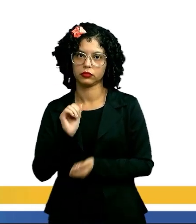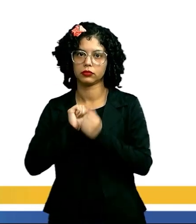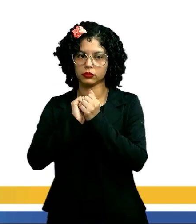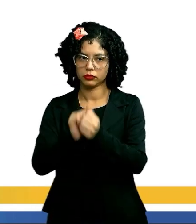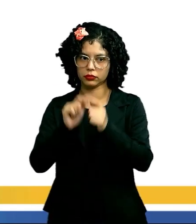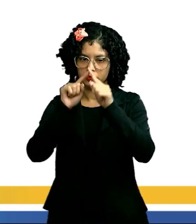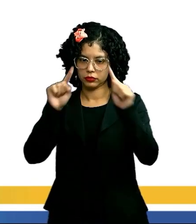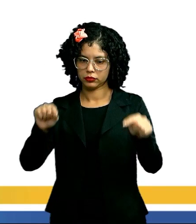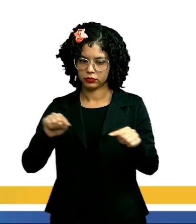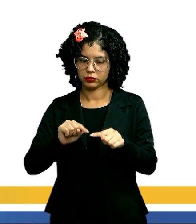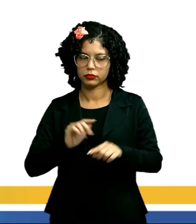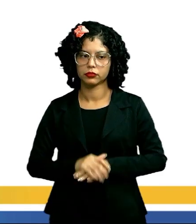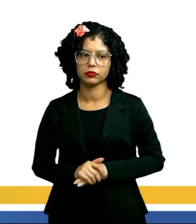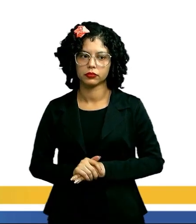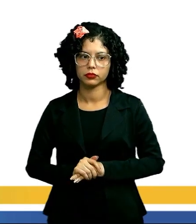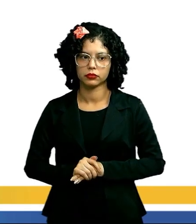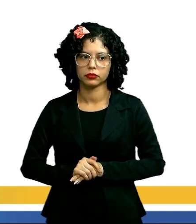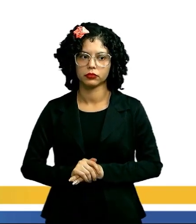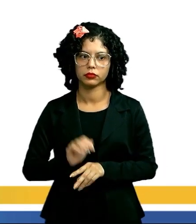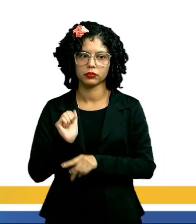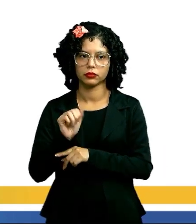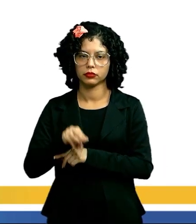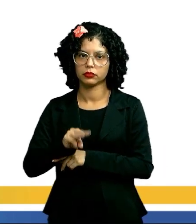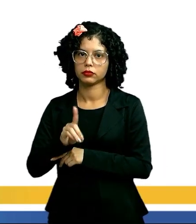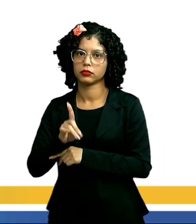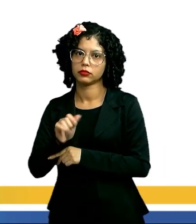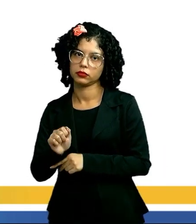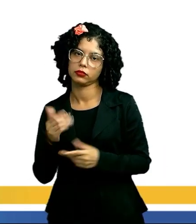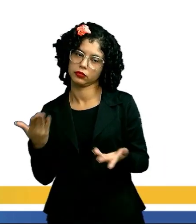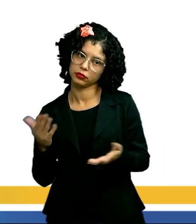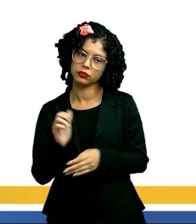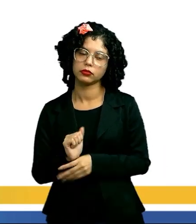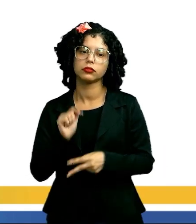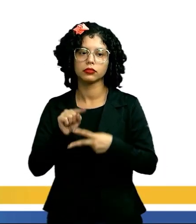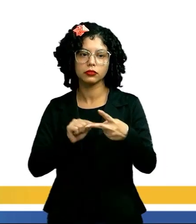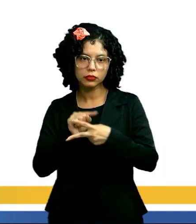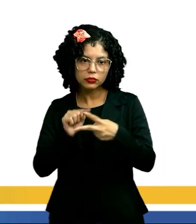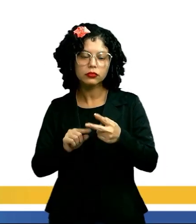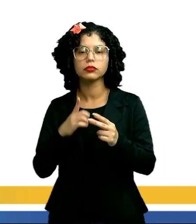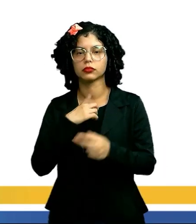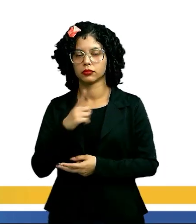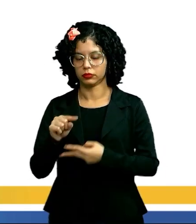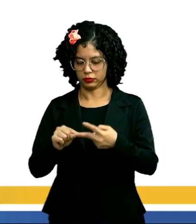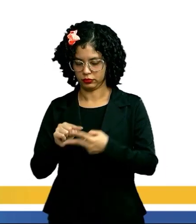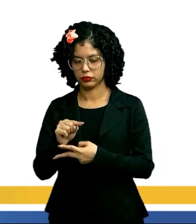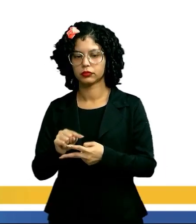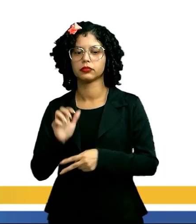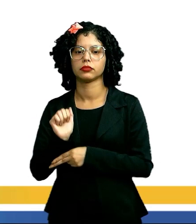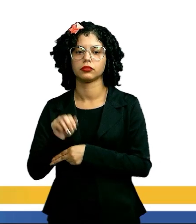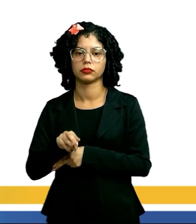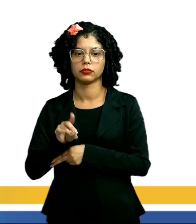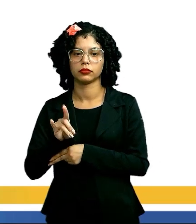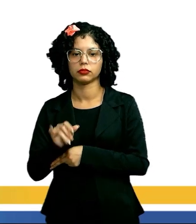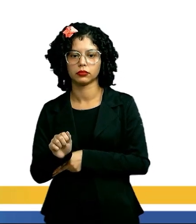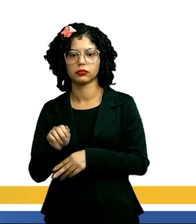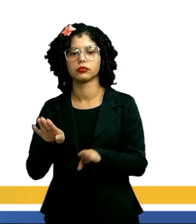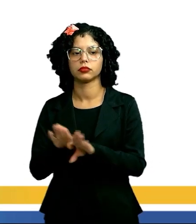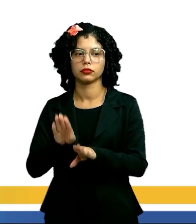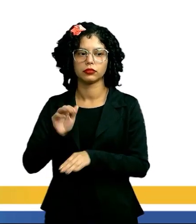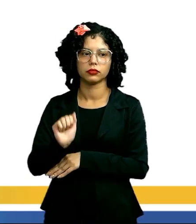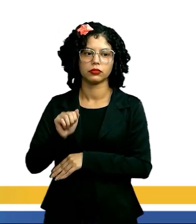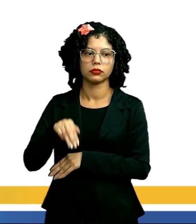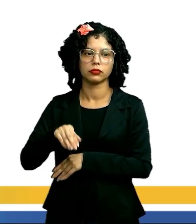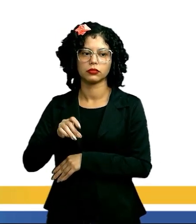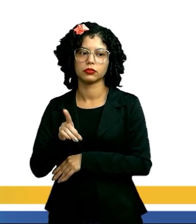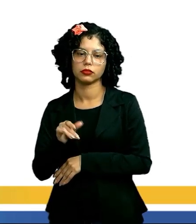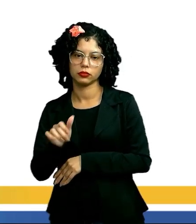aromático. Amina e amida. Bom, nas duas moléculas nós temos a função amina e amida, né, pessoal? Então,